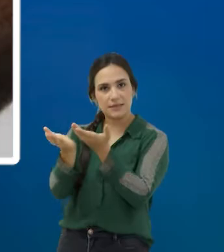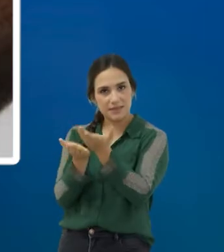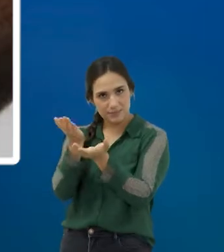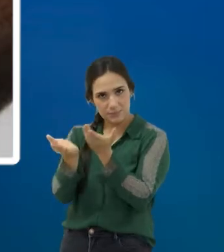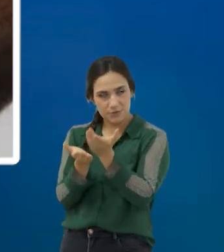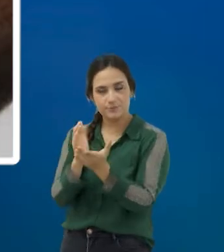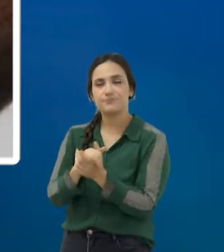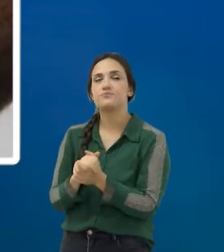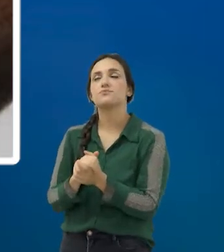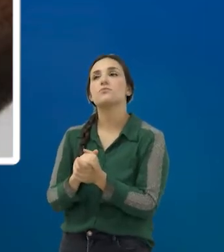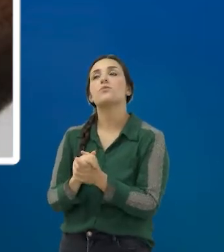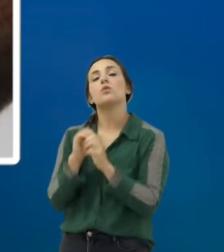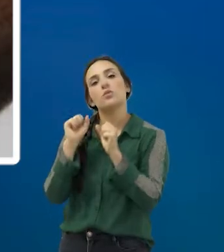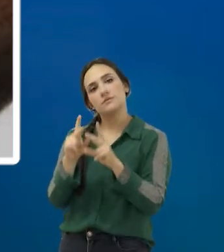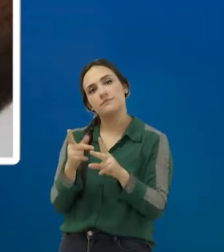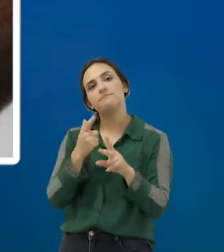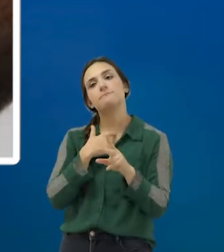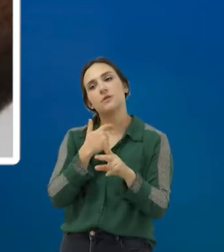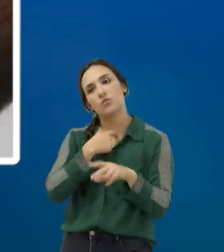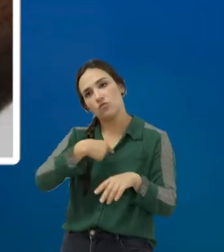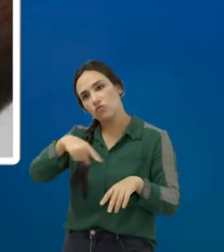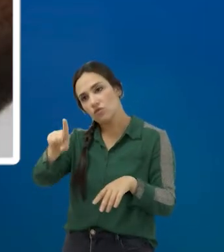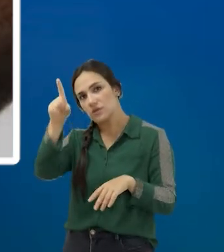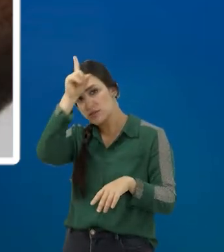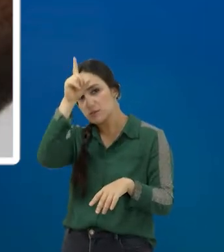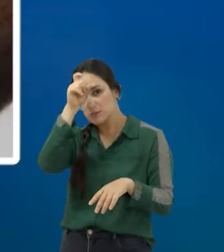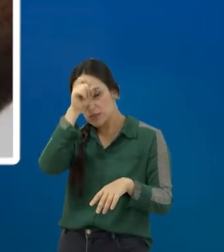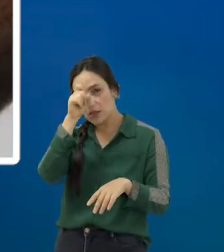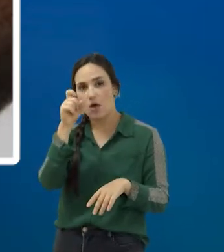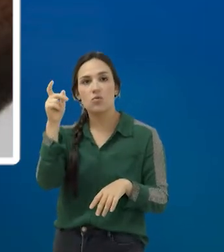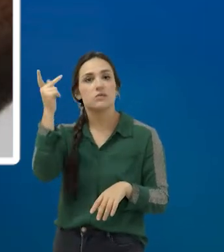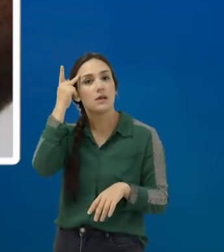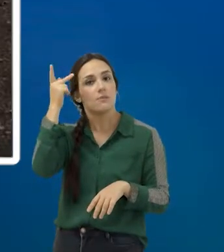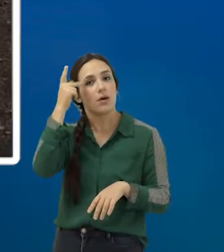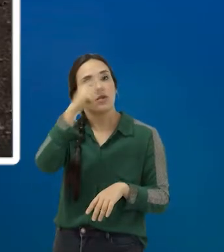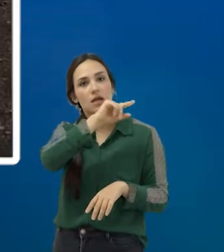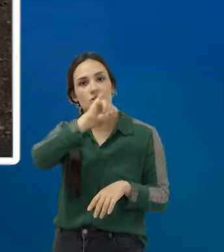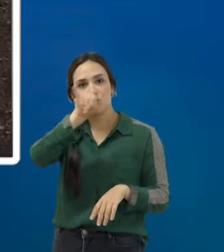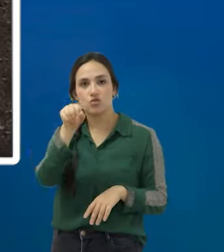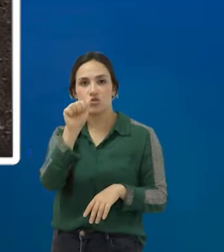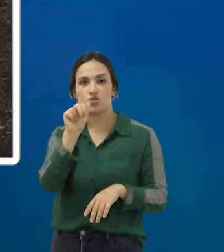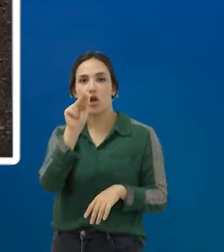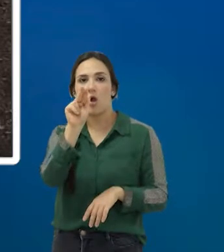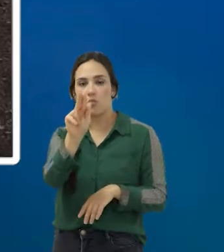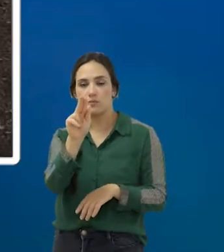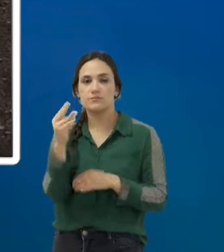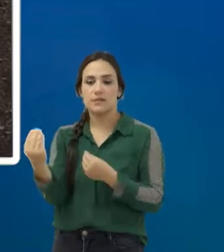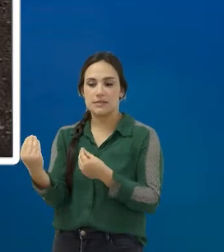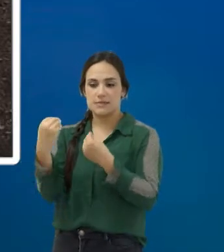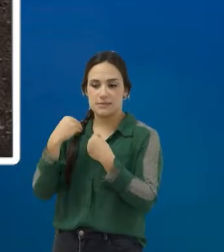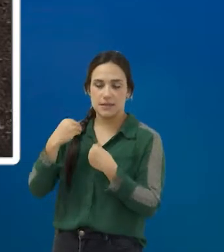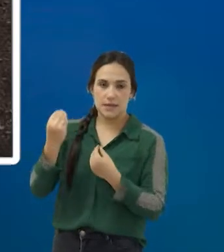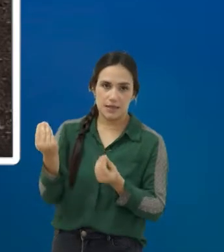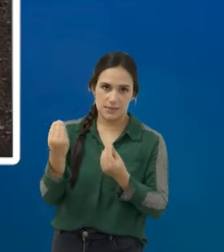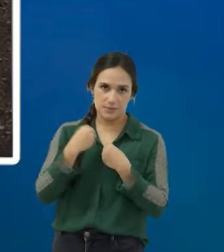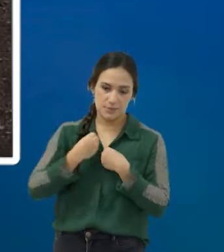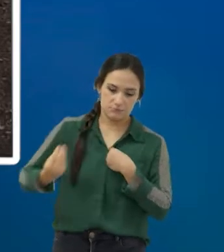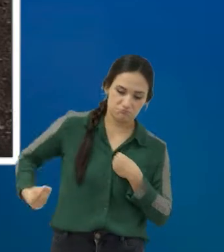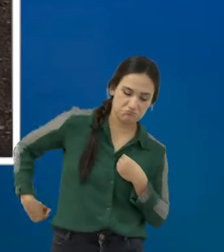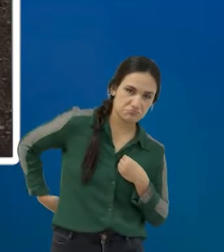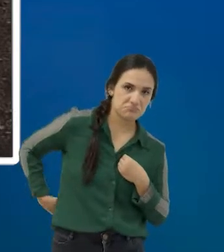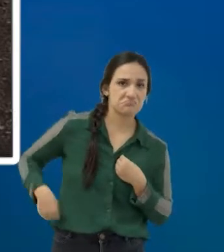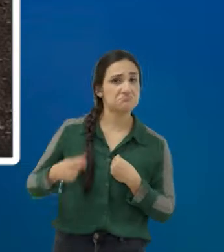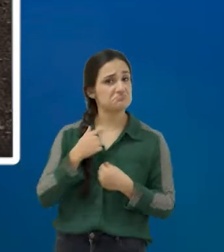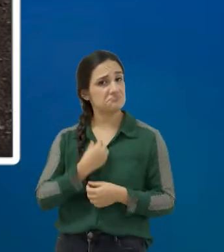ainda, então eu tive que me deslocar para um hospital de Jaú, no interior de São Paulo, onde eu fiz o transplante, e desde então eu